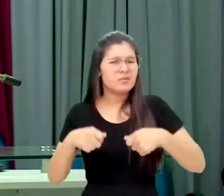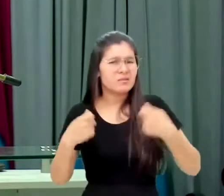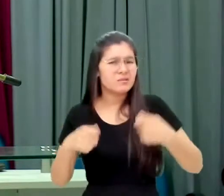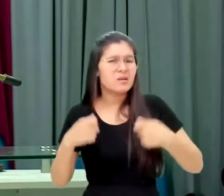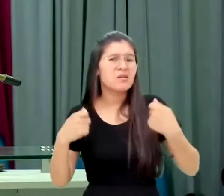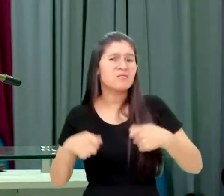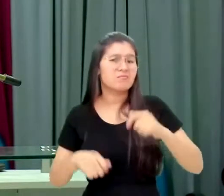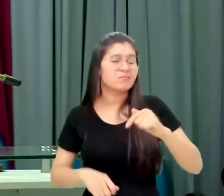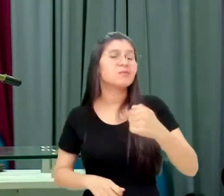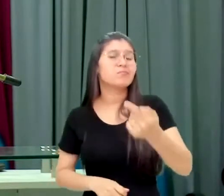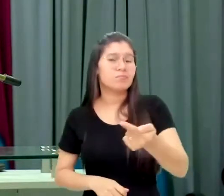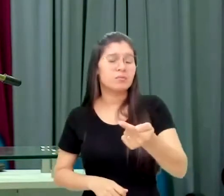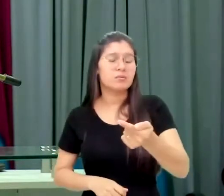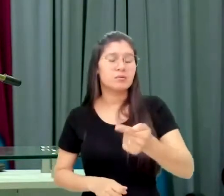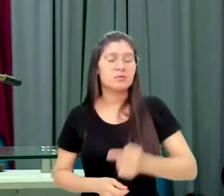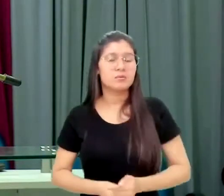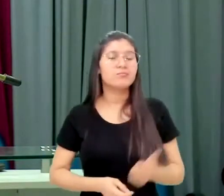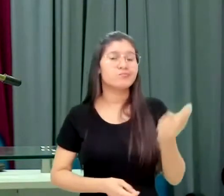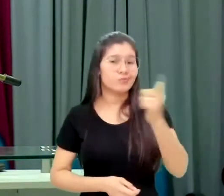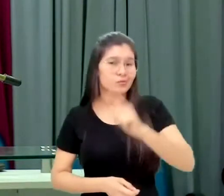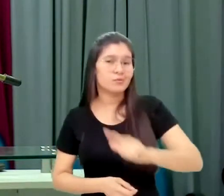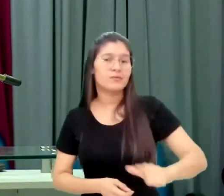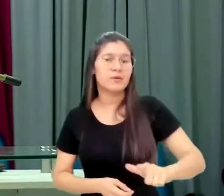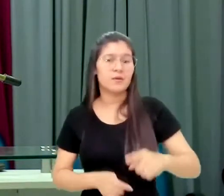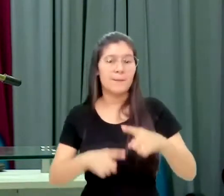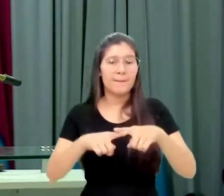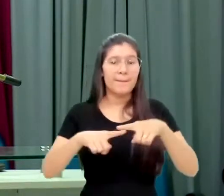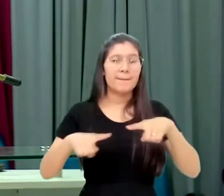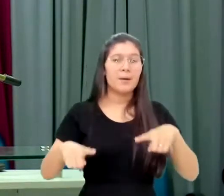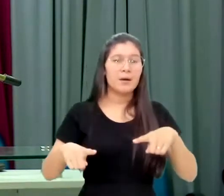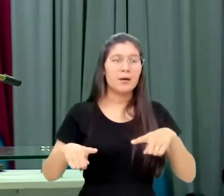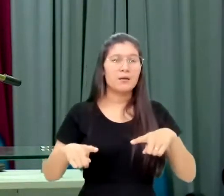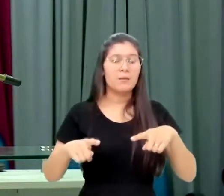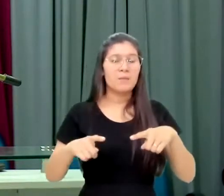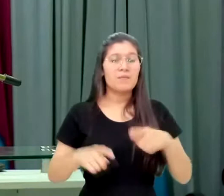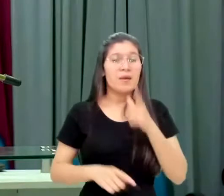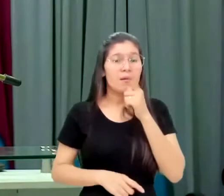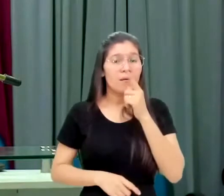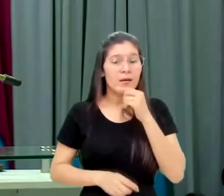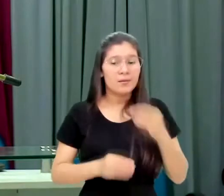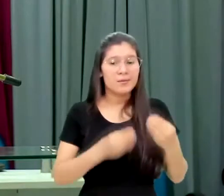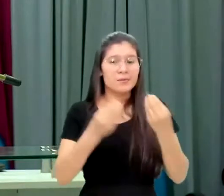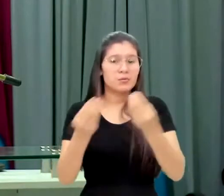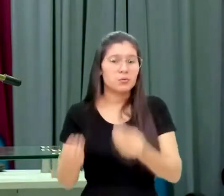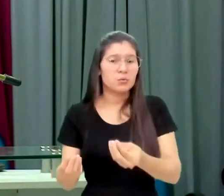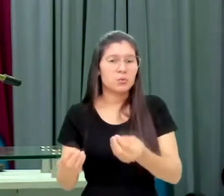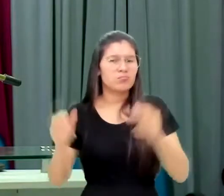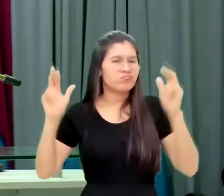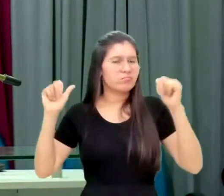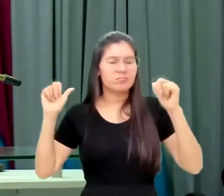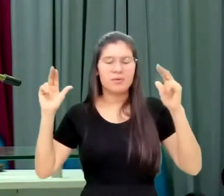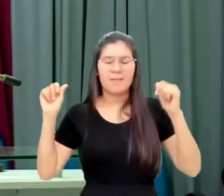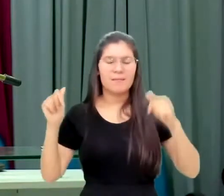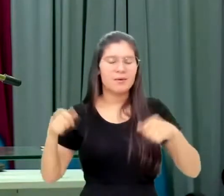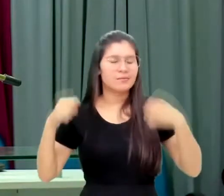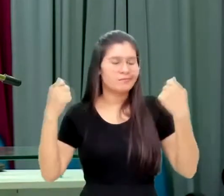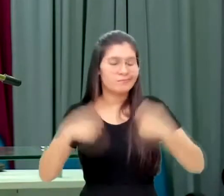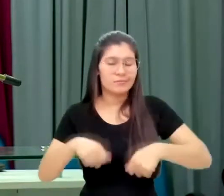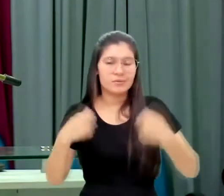Jesus disse: mas a água que eu estou lhe dando, nunca mais vais precisar. aleluia, porque o